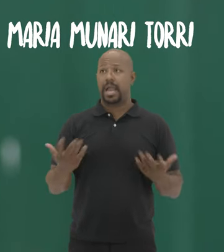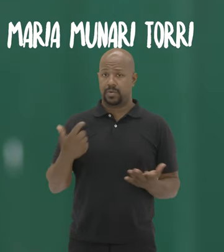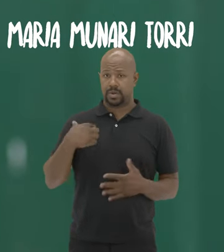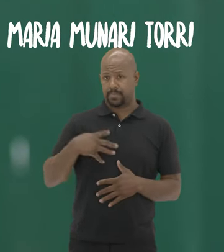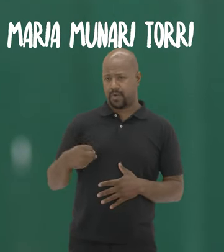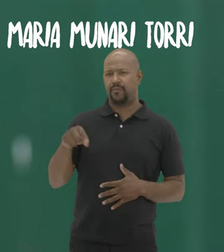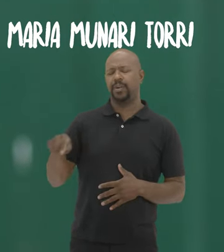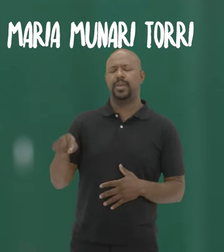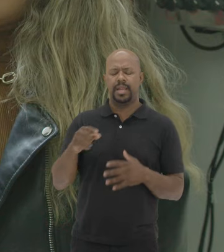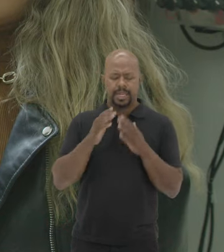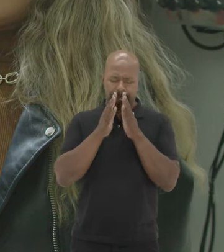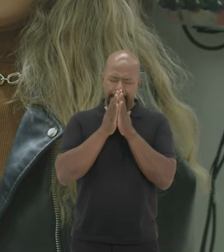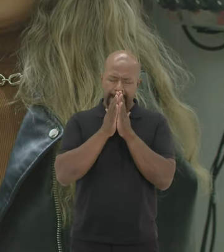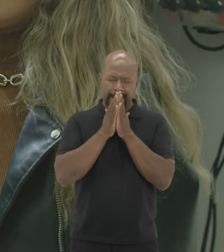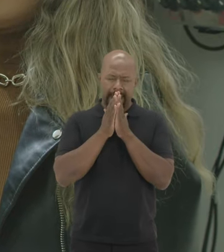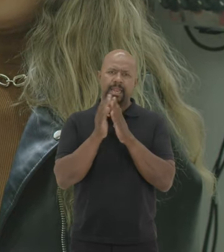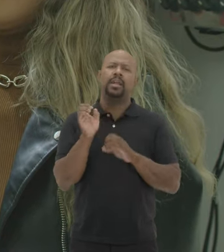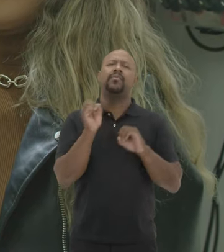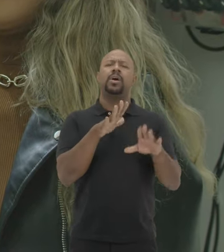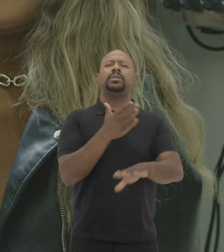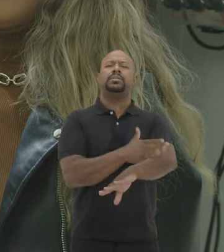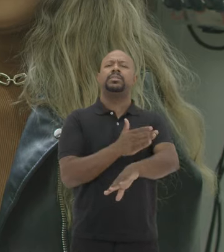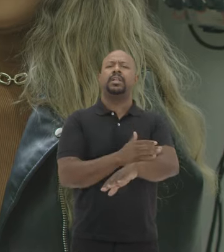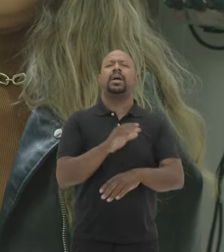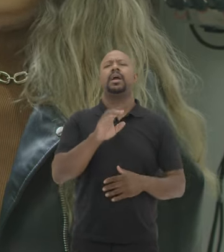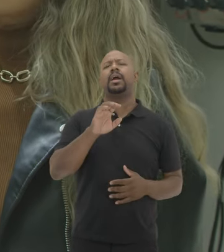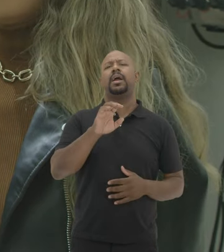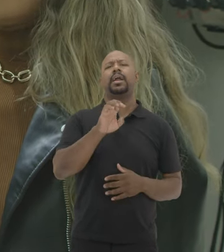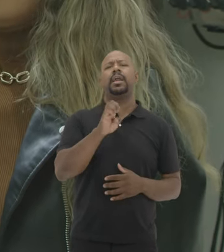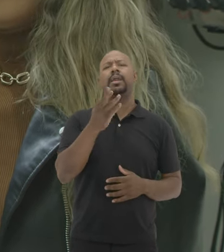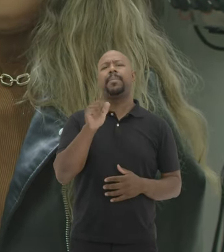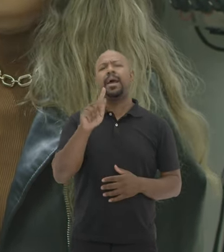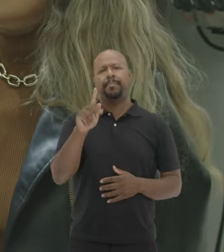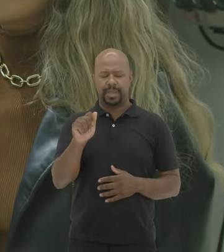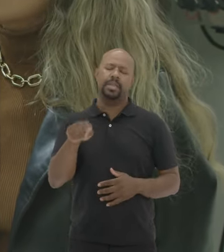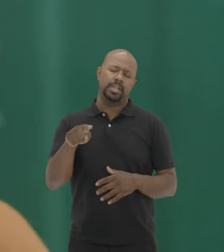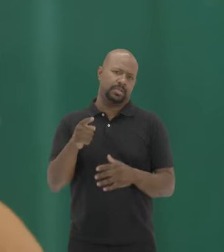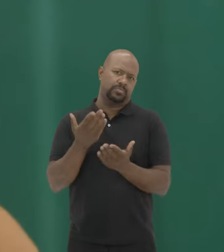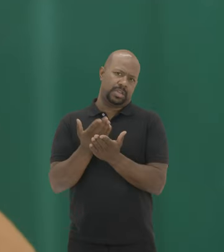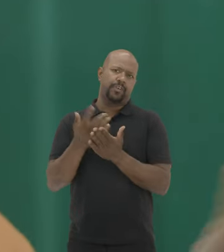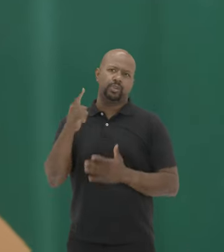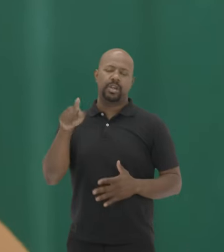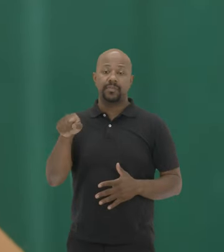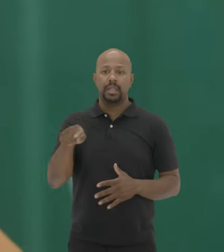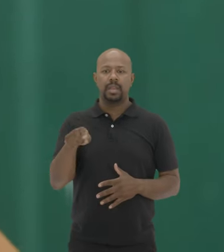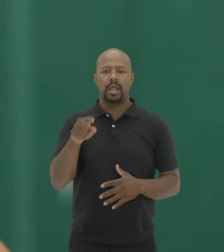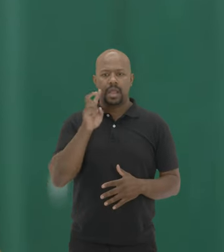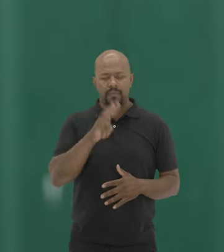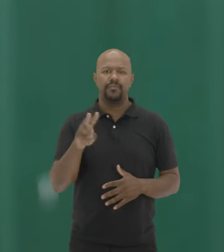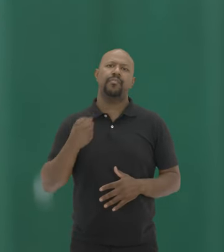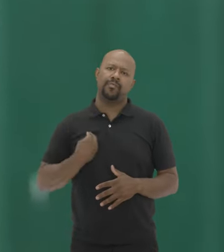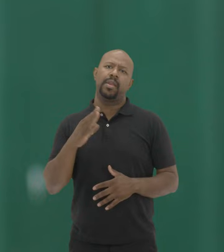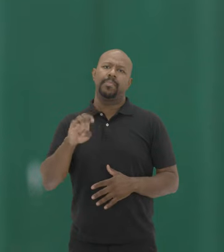Aí quando meu filho, Neida ele, Maria Munari Torre. Ele foi estagiar na Embrapa, que ele estava tirando geografia aqui. Uhum. E lá é o Veivinho, né, em